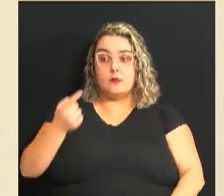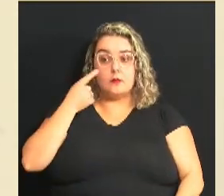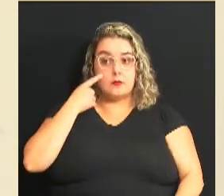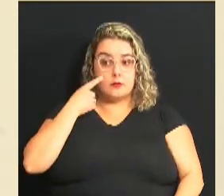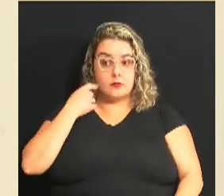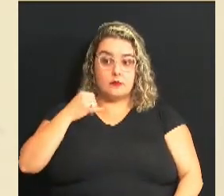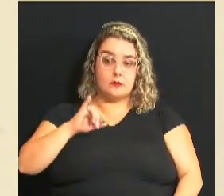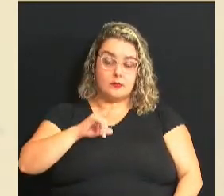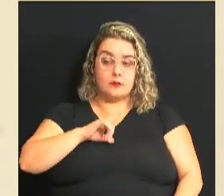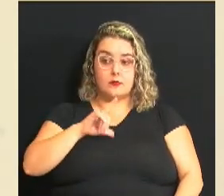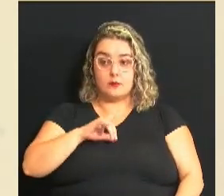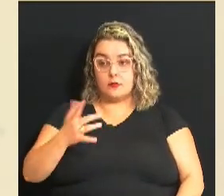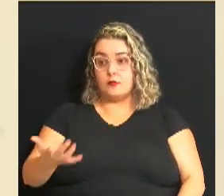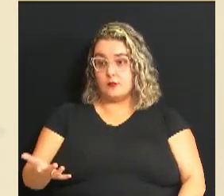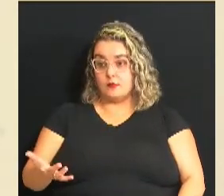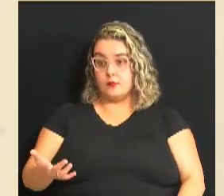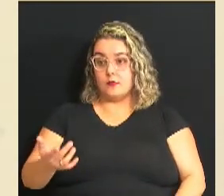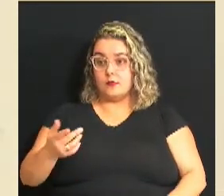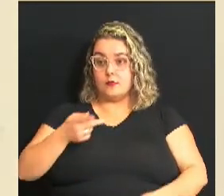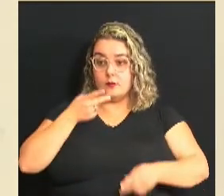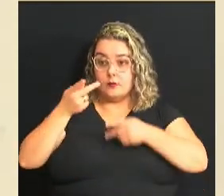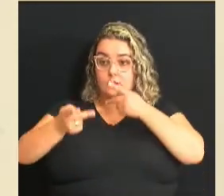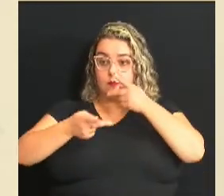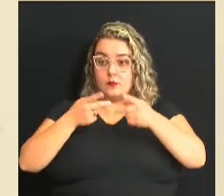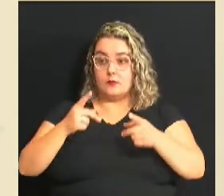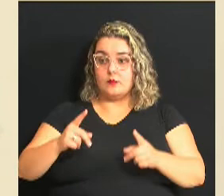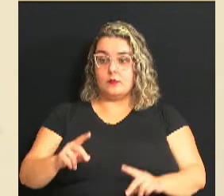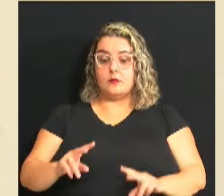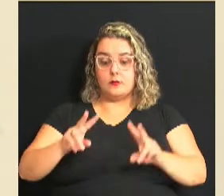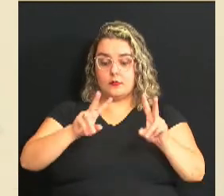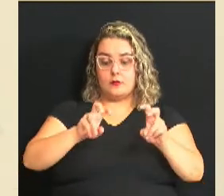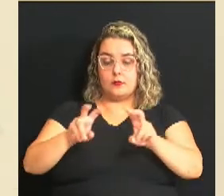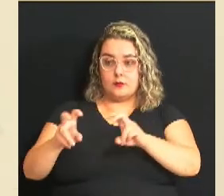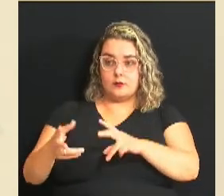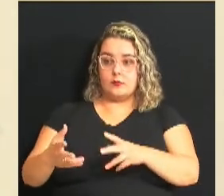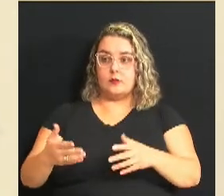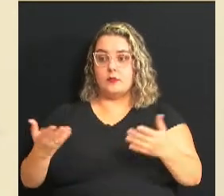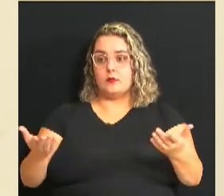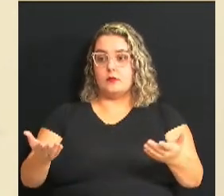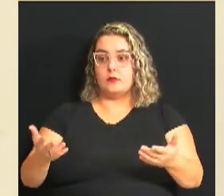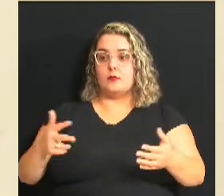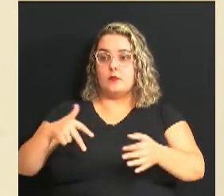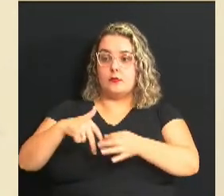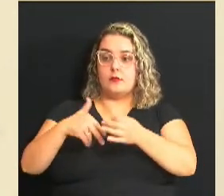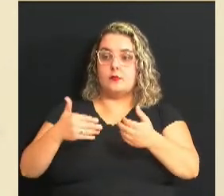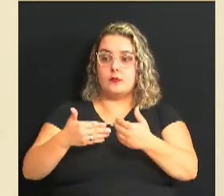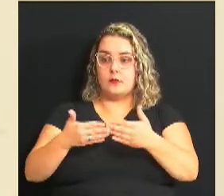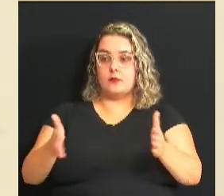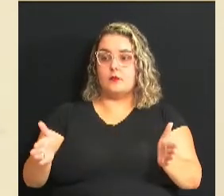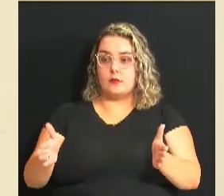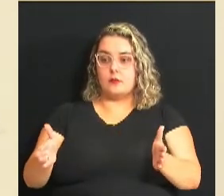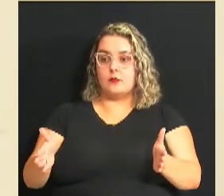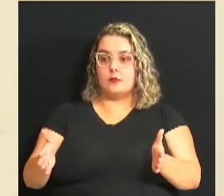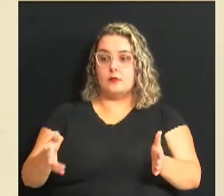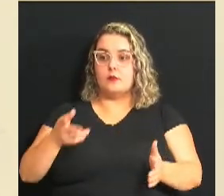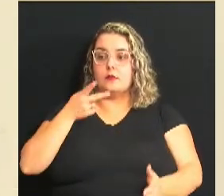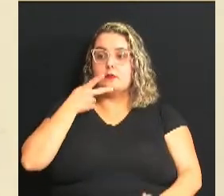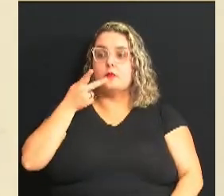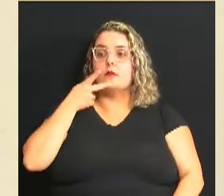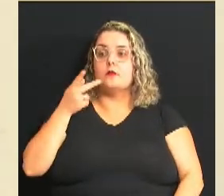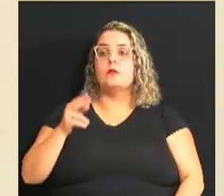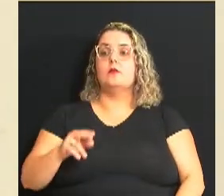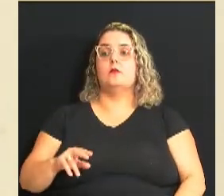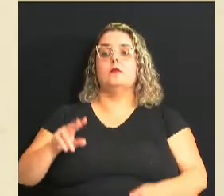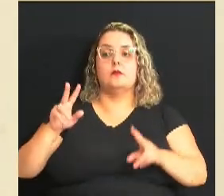temos algo a dizer a respeito disso, e aí eu já passo para vocês e vocês falem a respeito